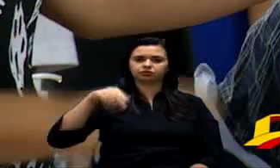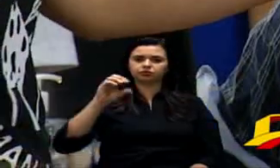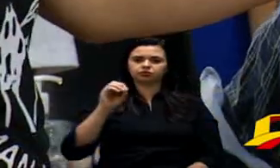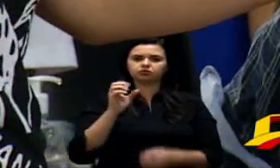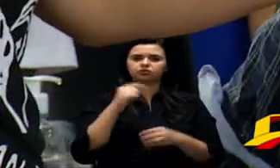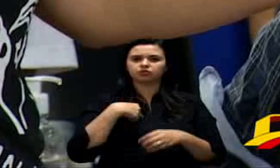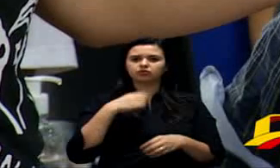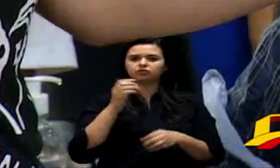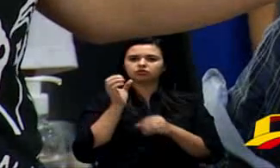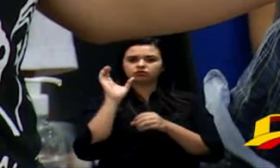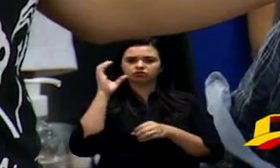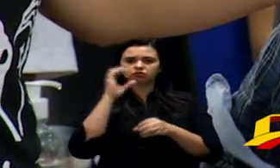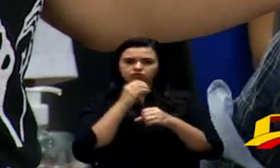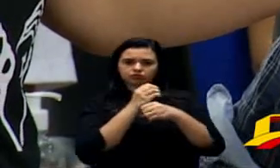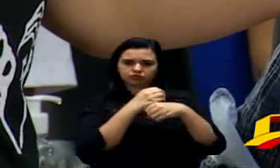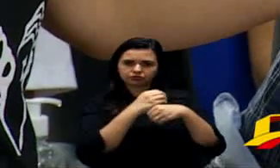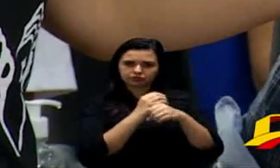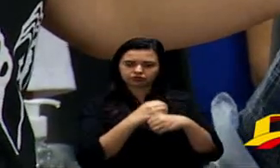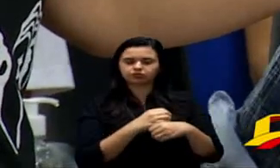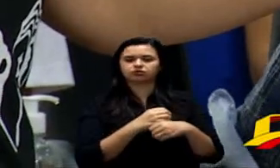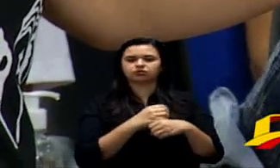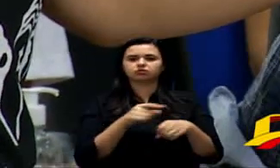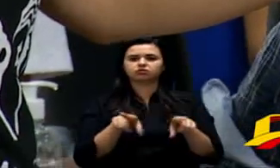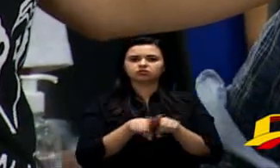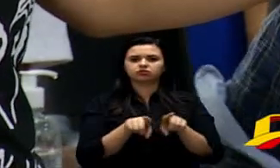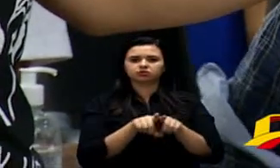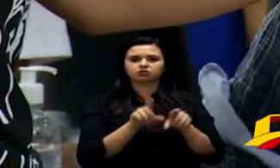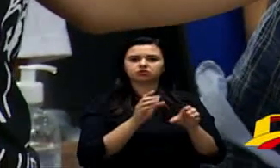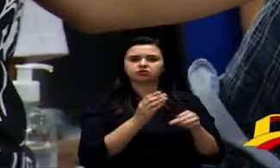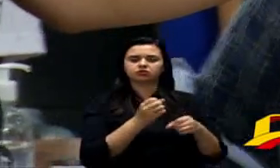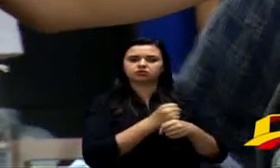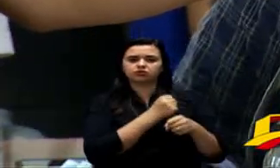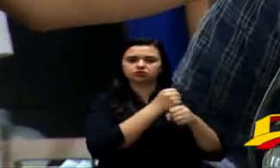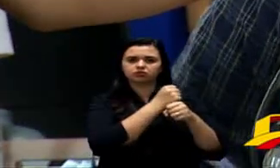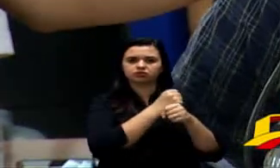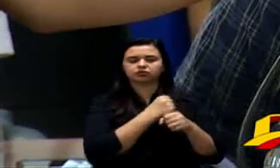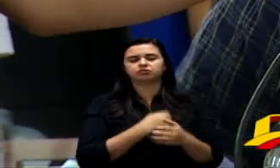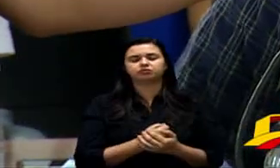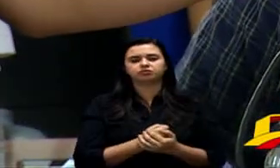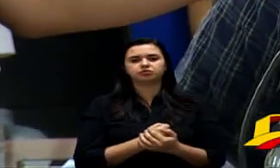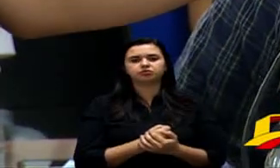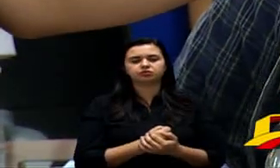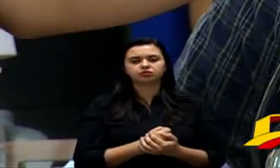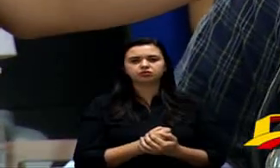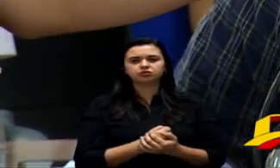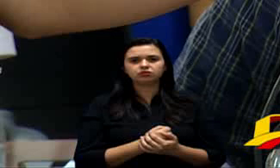Eu trouxe alguns trabalhos científicos relacionados a isso. Um recente de